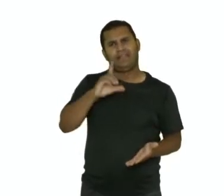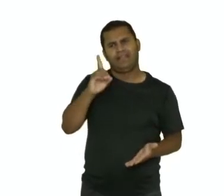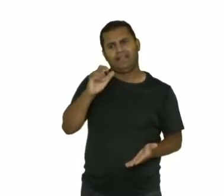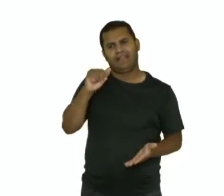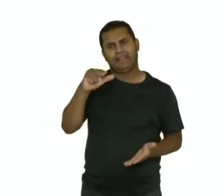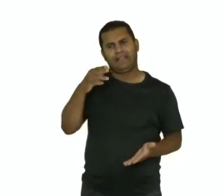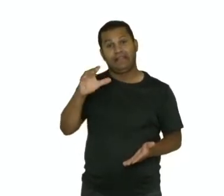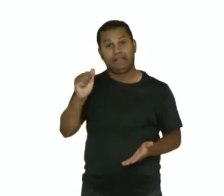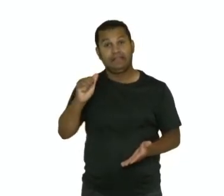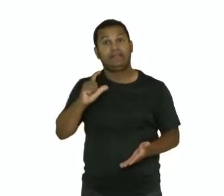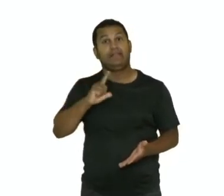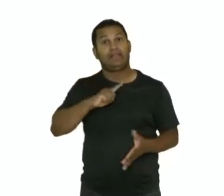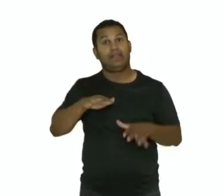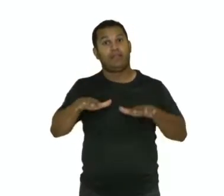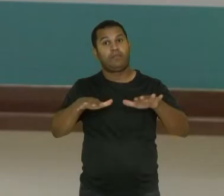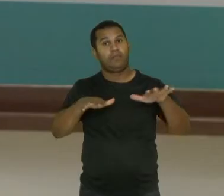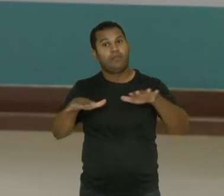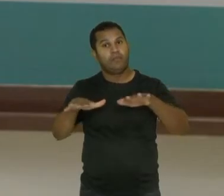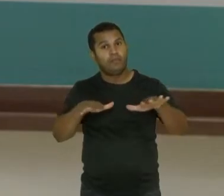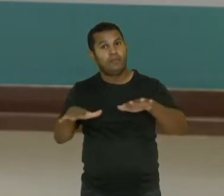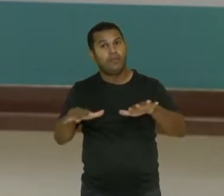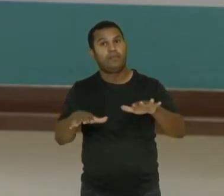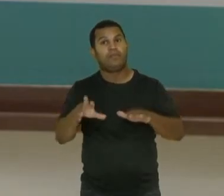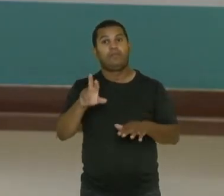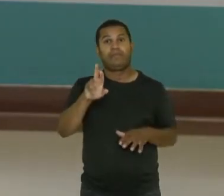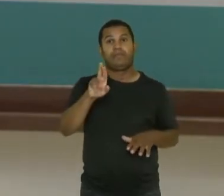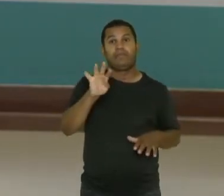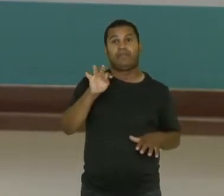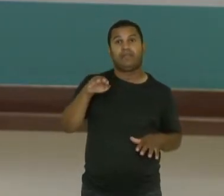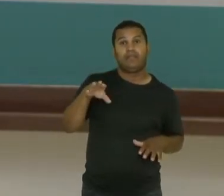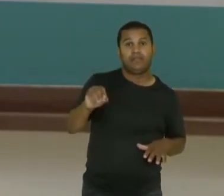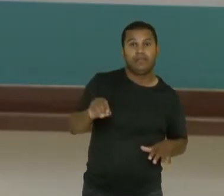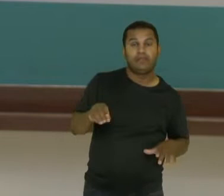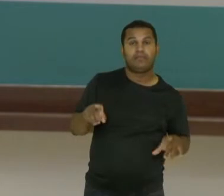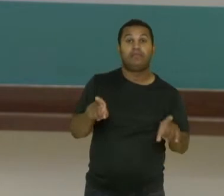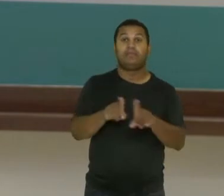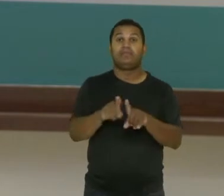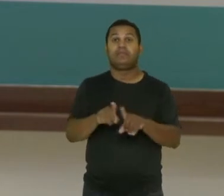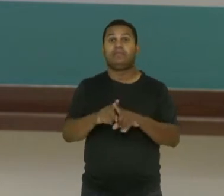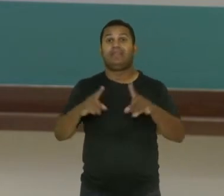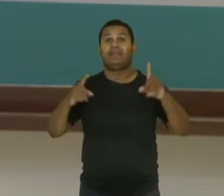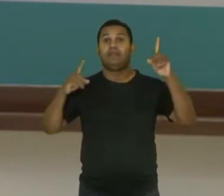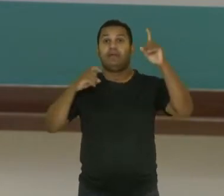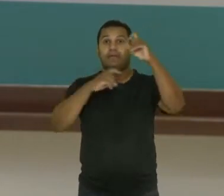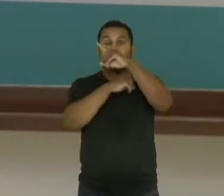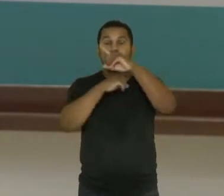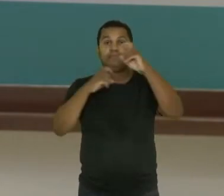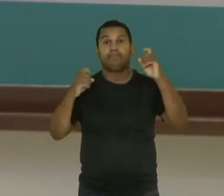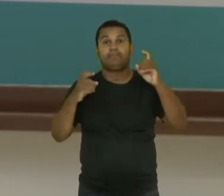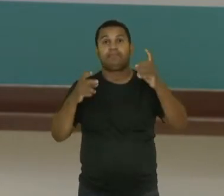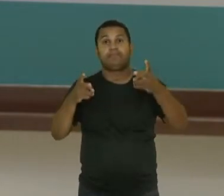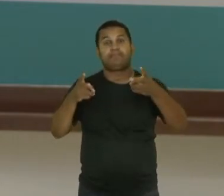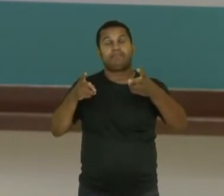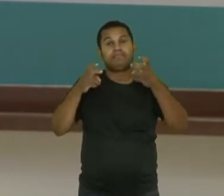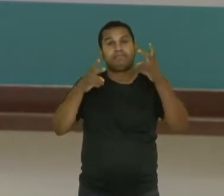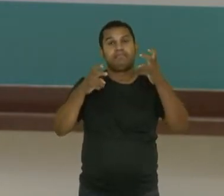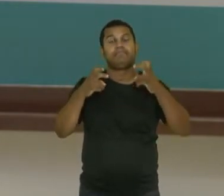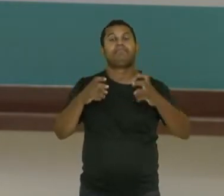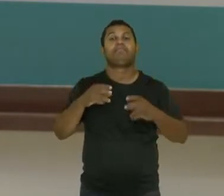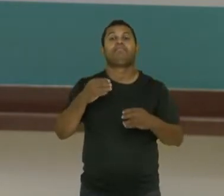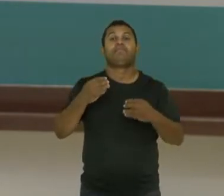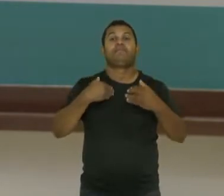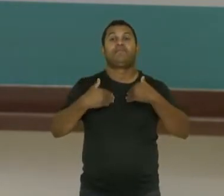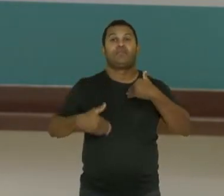expressividade. Cada ritmo vai precisar de uma expressão corporal, de uma expressão facial